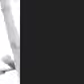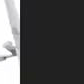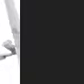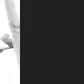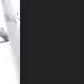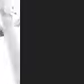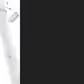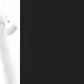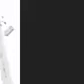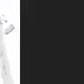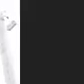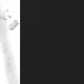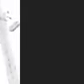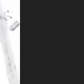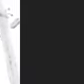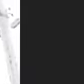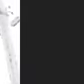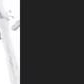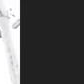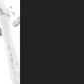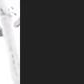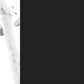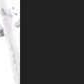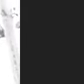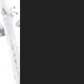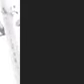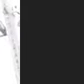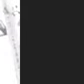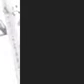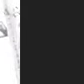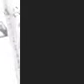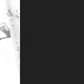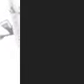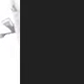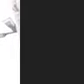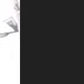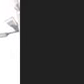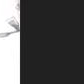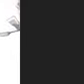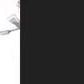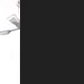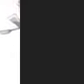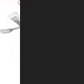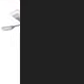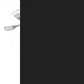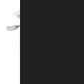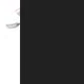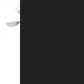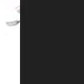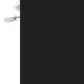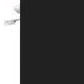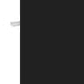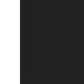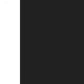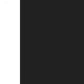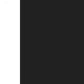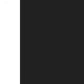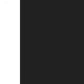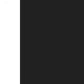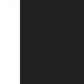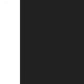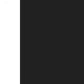desumanas. A gente vai deixar aqui, então, as pessoas, nossa audiência aqui, nesse momento, ouvindo aqui, acompanhando